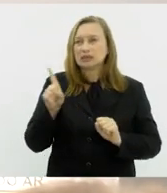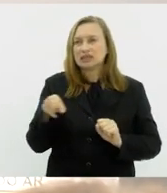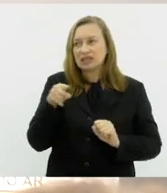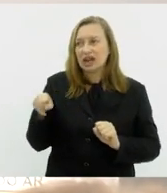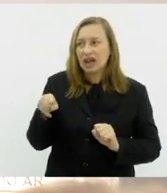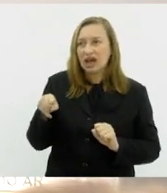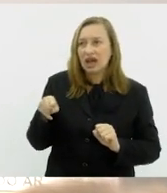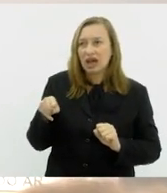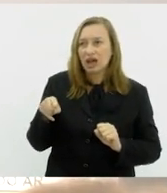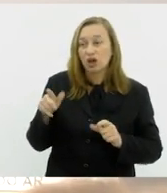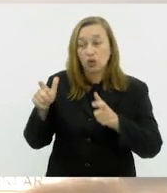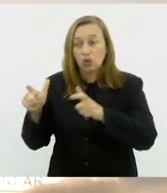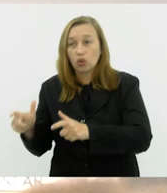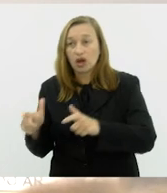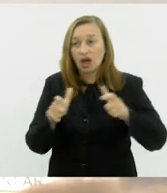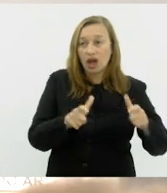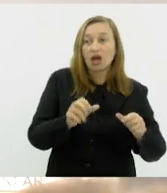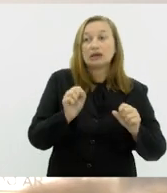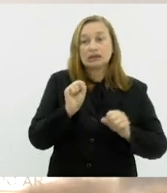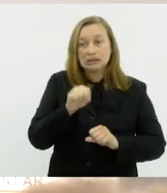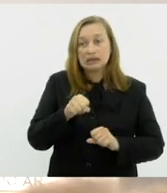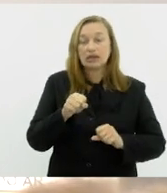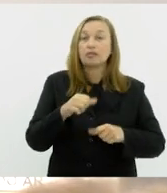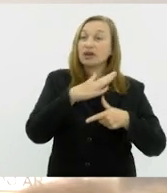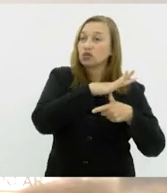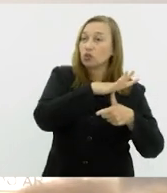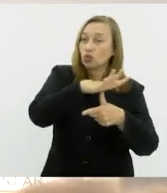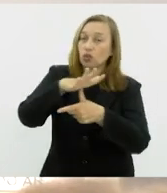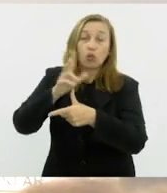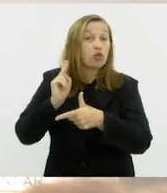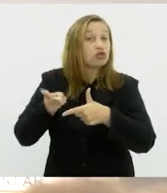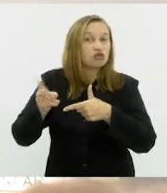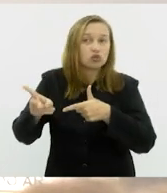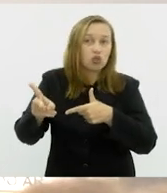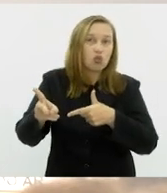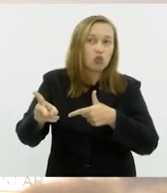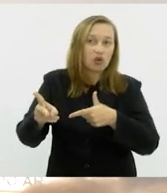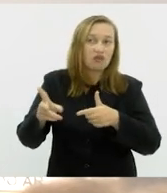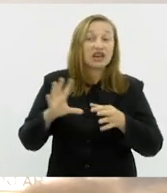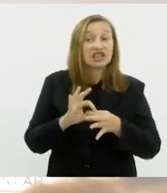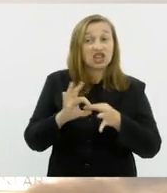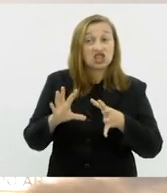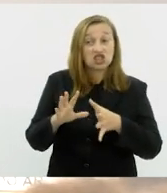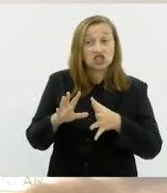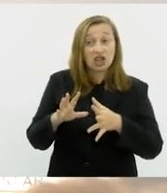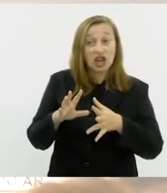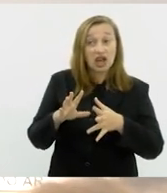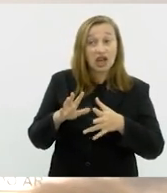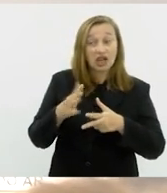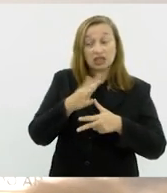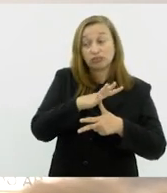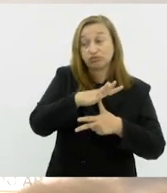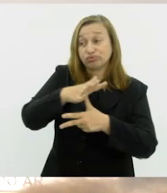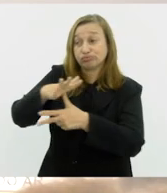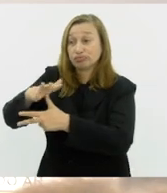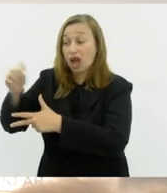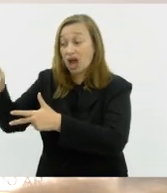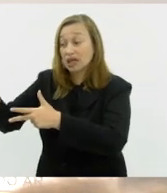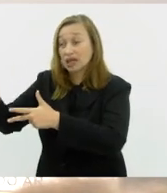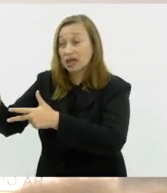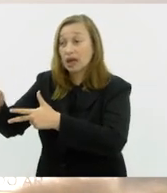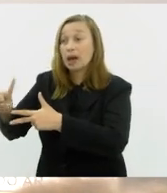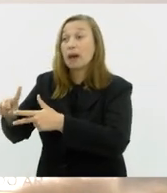Sim. Mas os voos continuam existindo, entendeu? O helicóptero ele vai deixar de passar por ali e ele vai passar por outro lugar. Então,